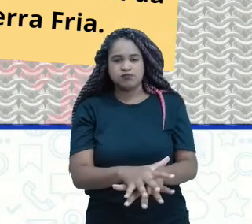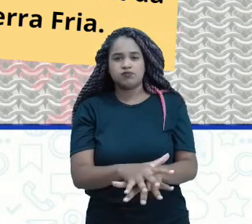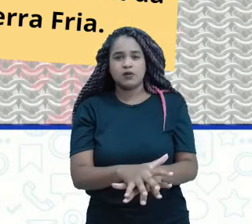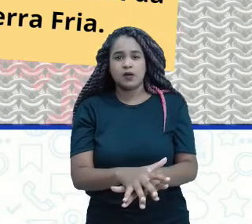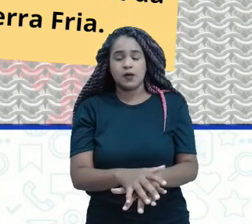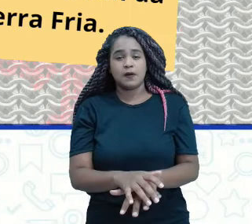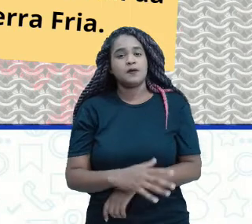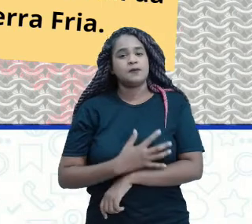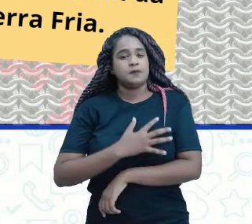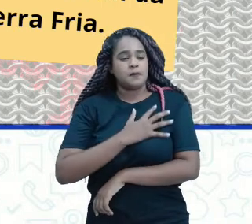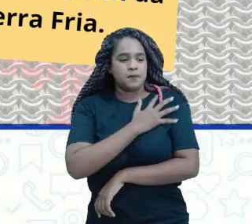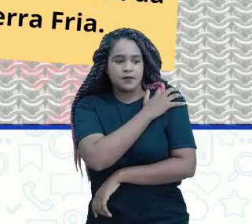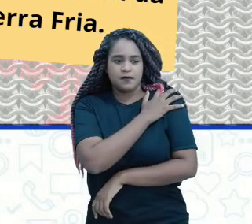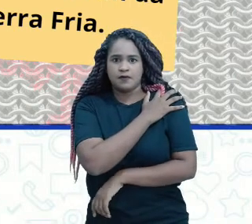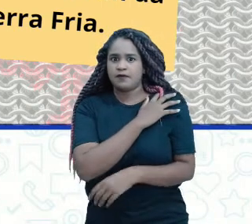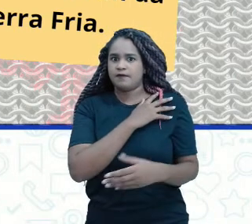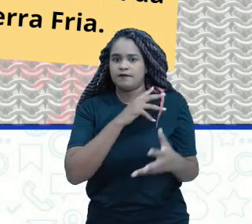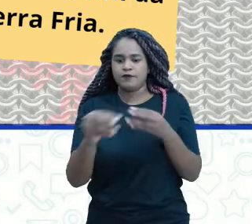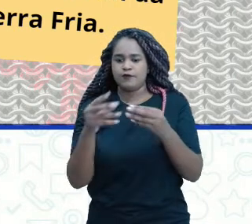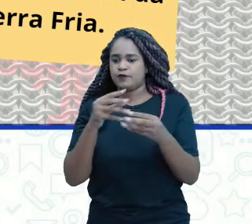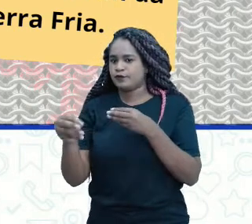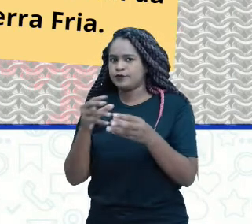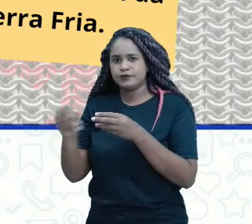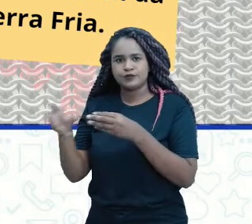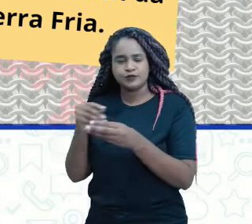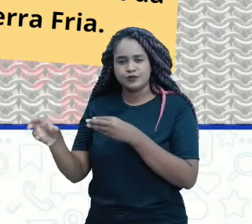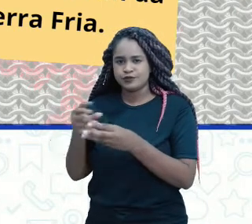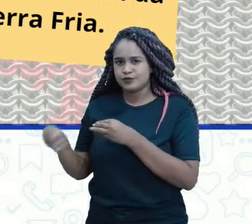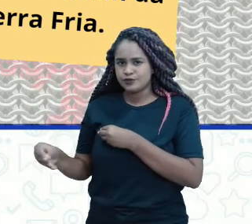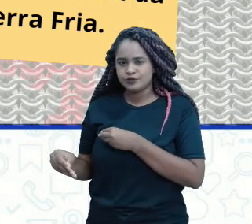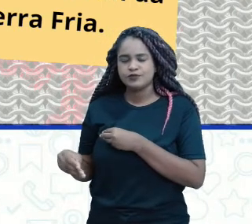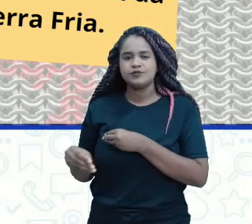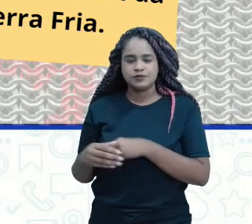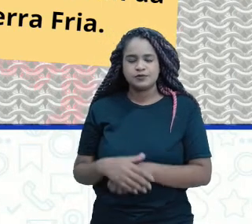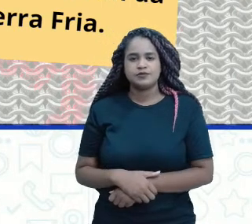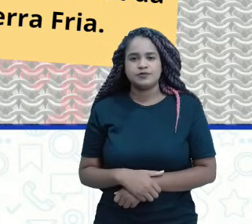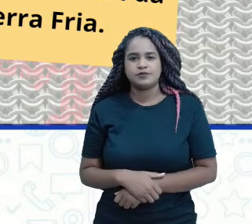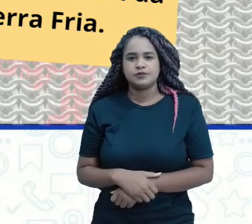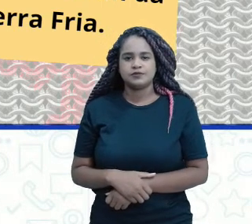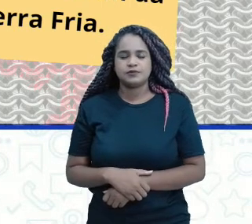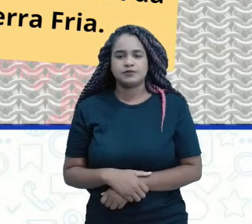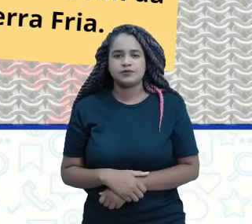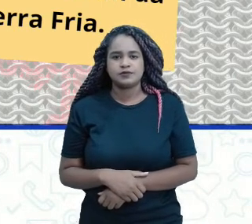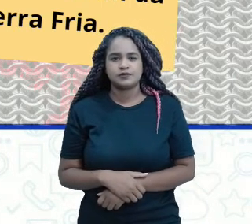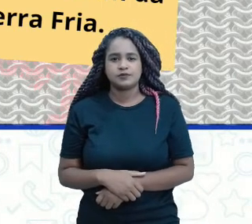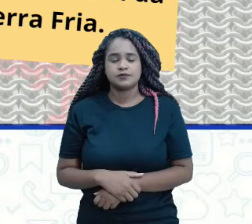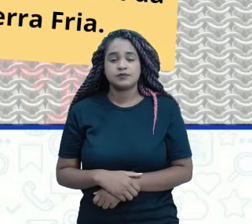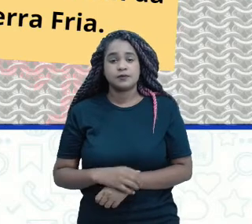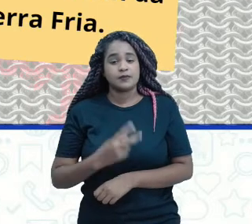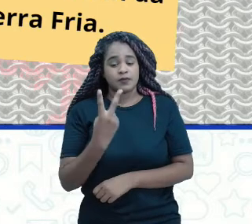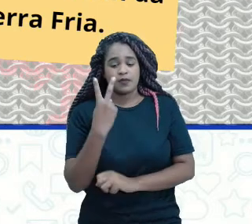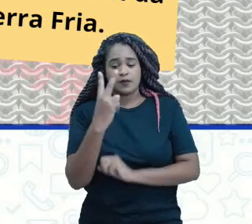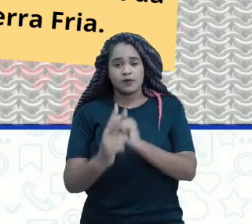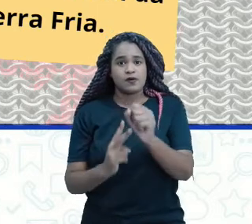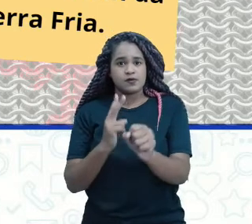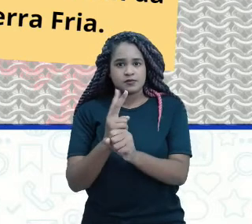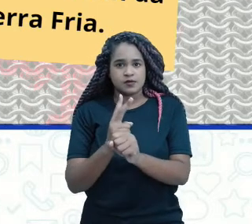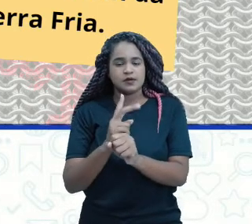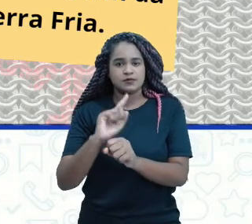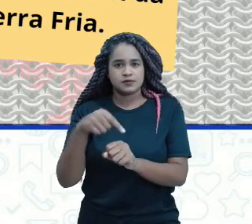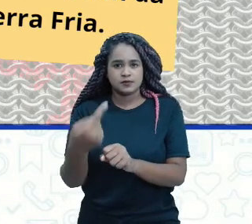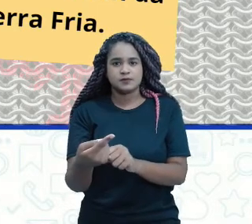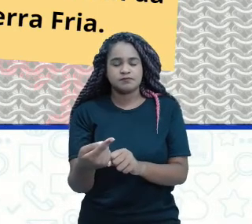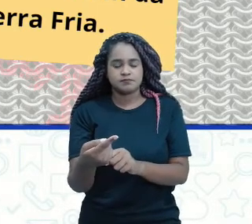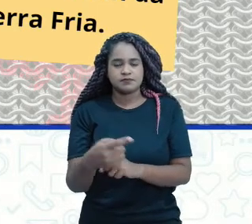militares, né, saíram de cena. E 2 anos depois desse cenário, né, com a queda da